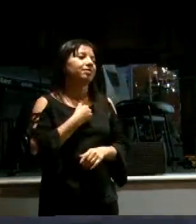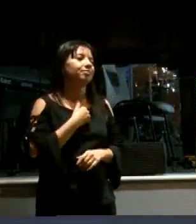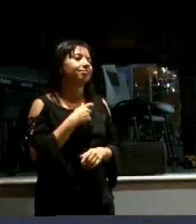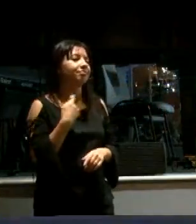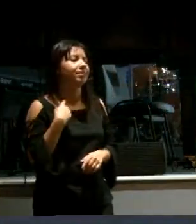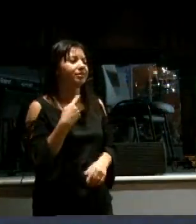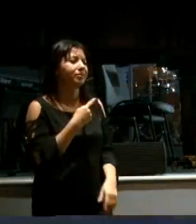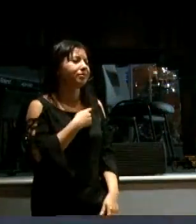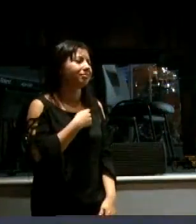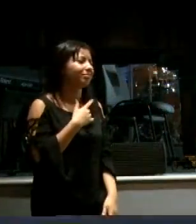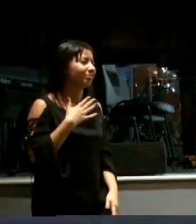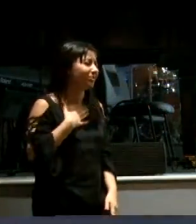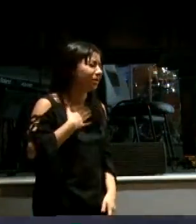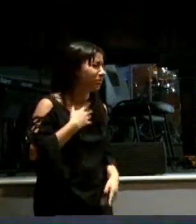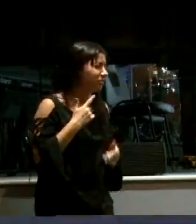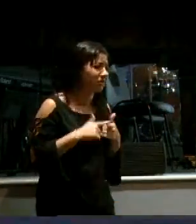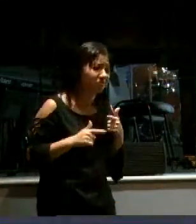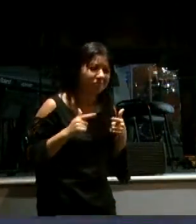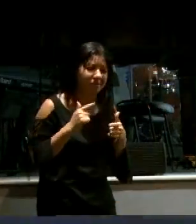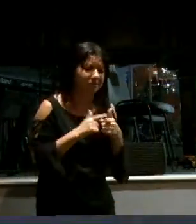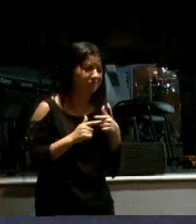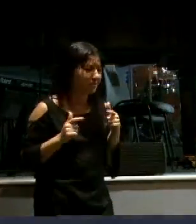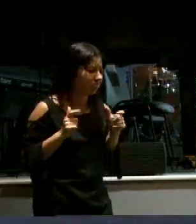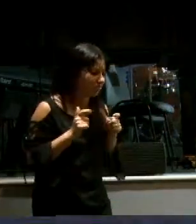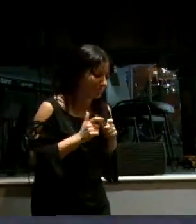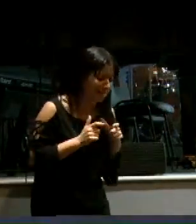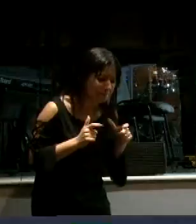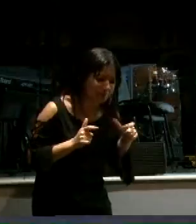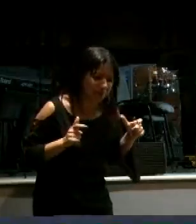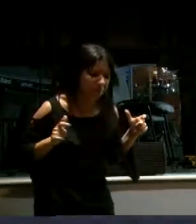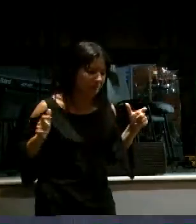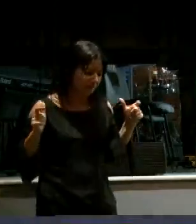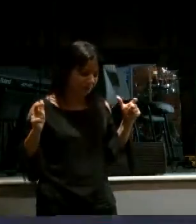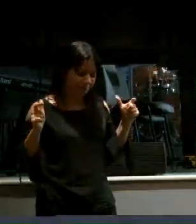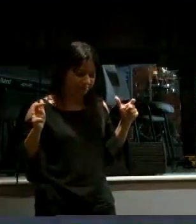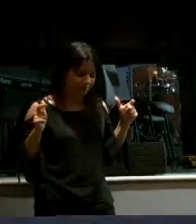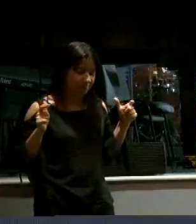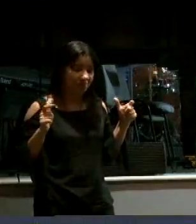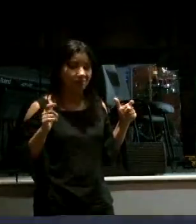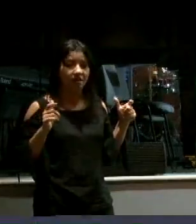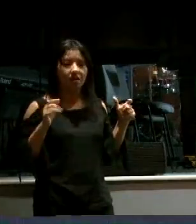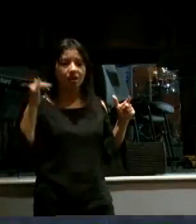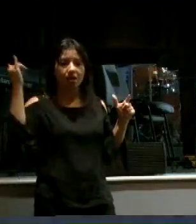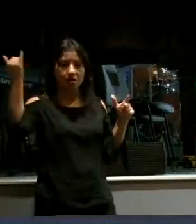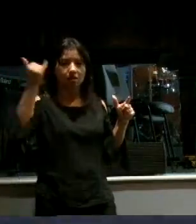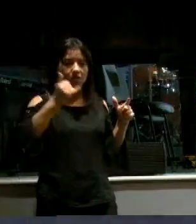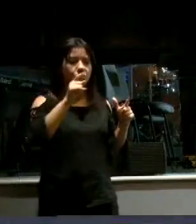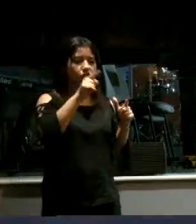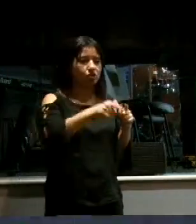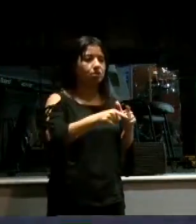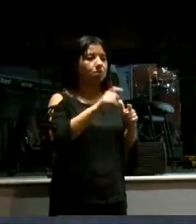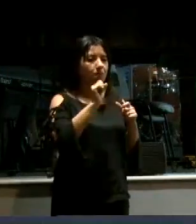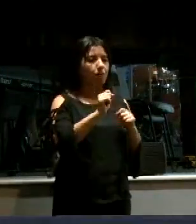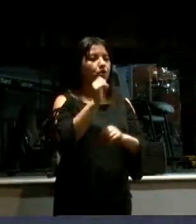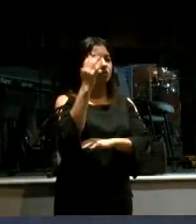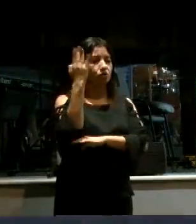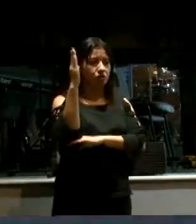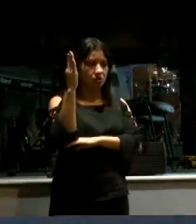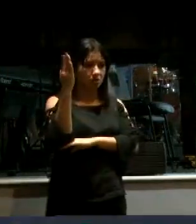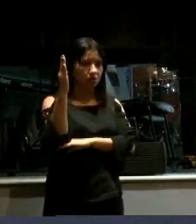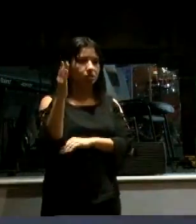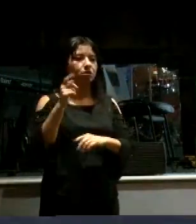tão pouco. E Deus está te dizendo: pode ser uma madeira, pode ser um prato de